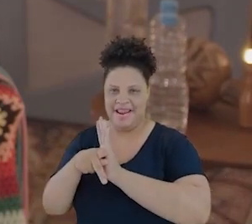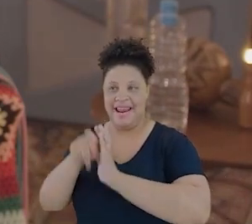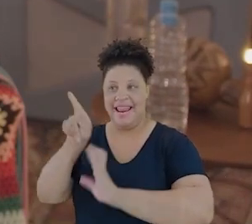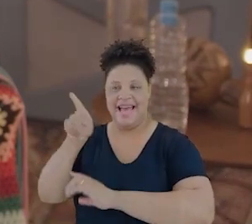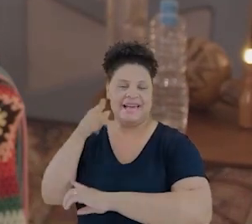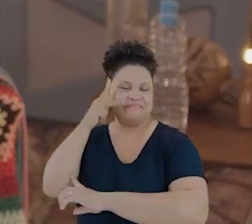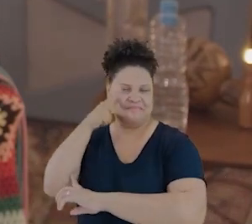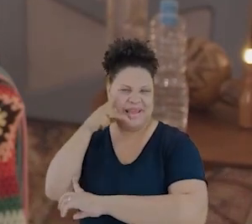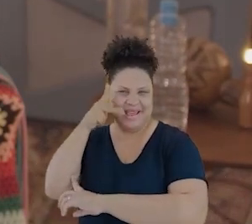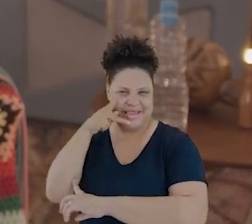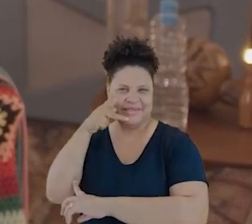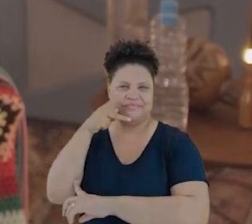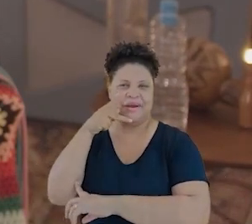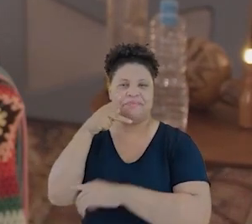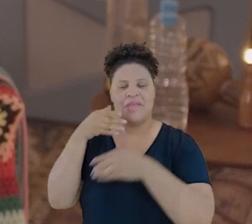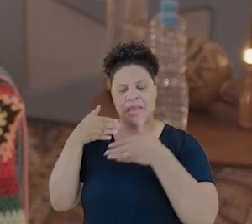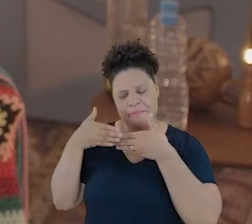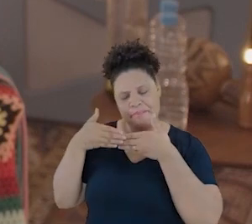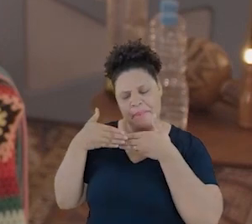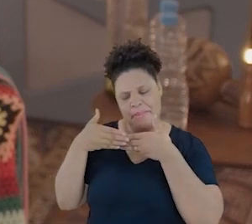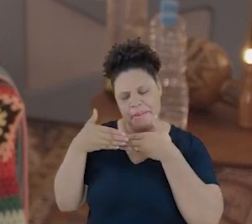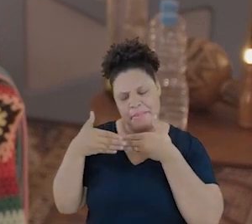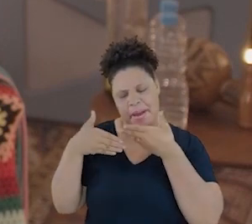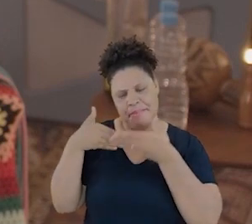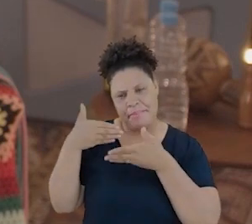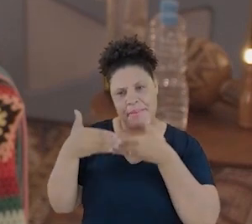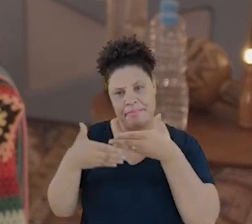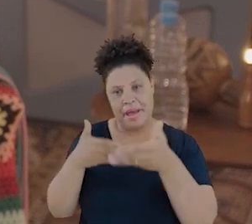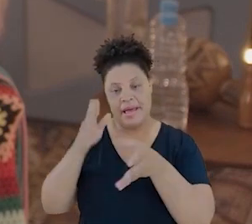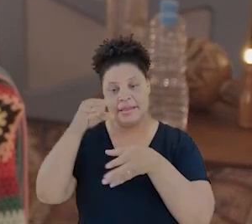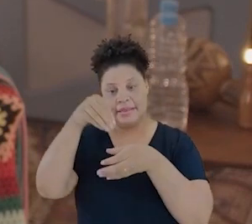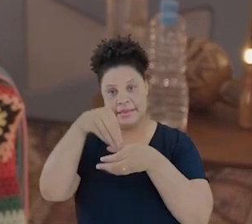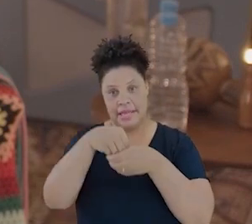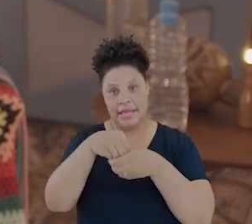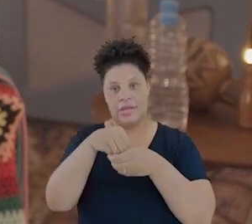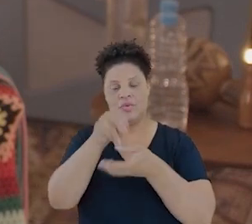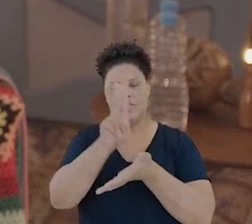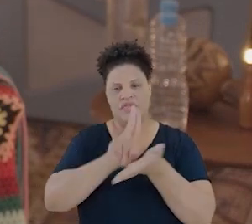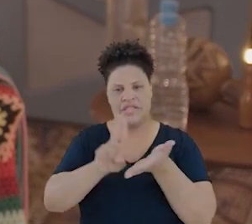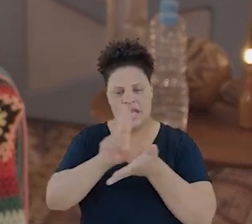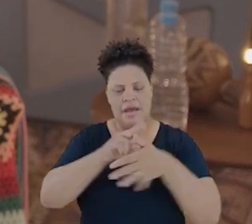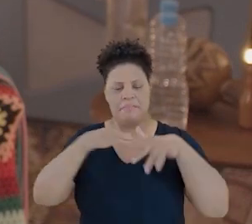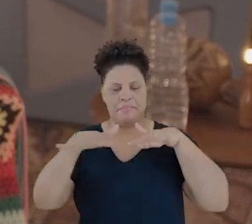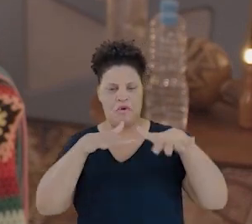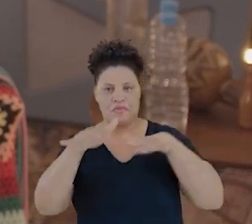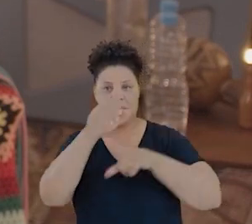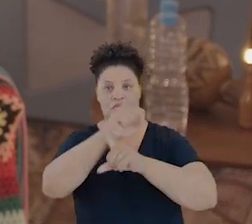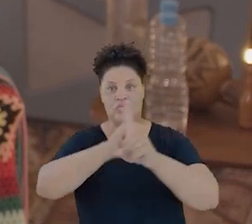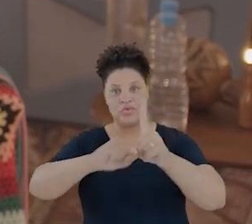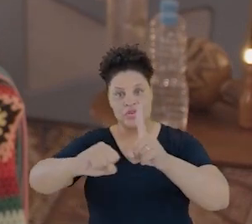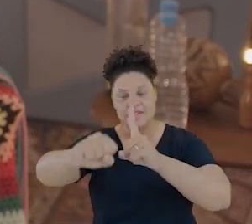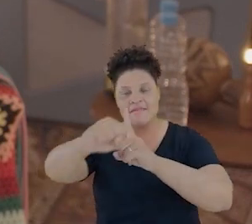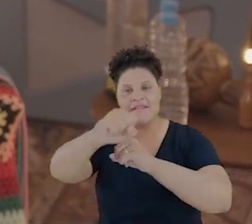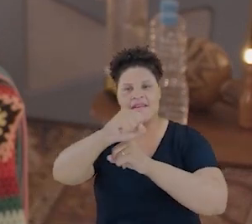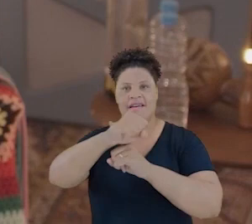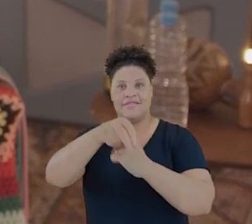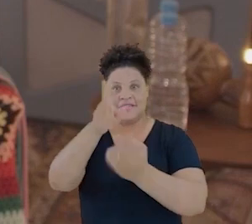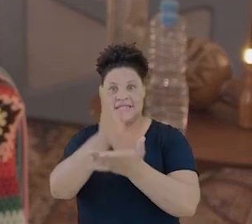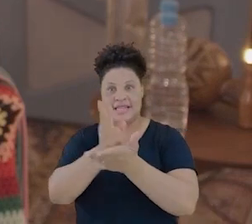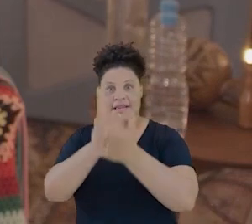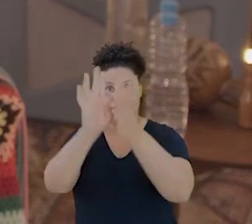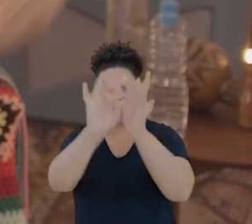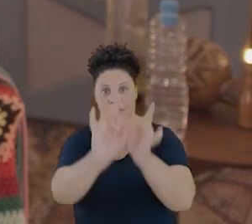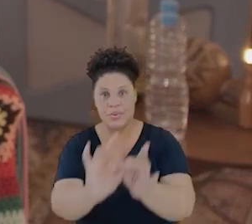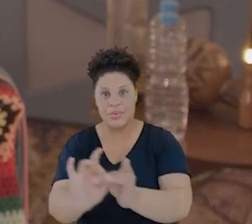Mais na frente, já, né, na universidade, nos movimentos sociais, sempre na união